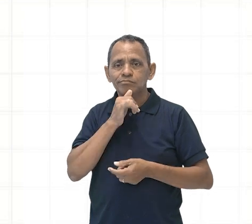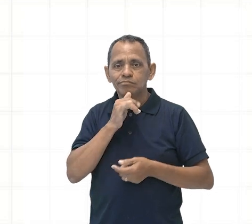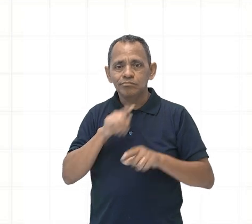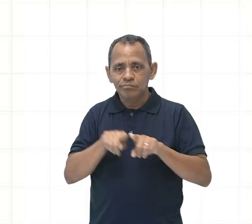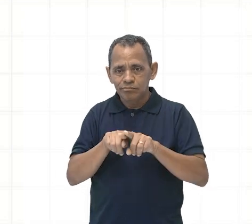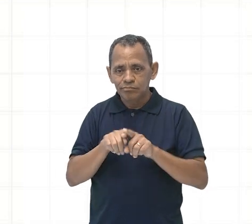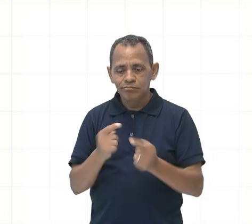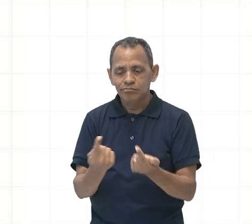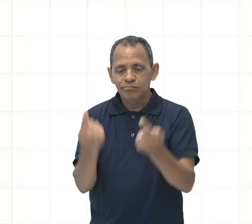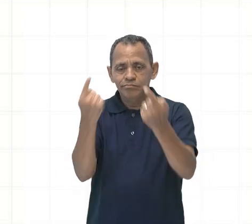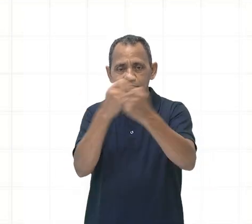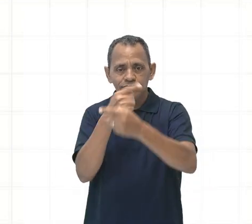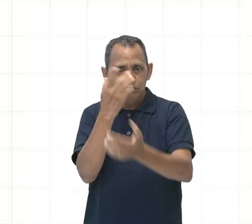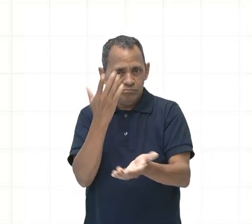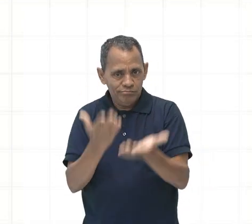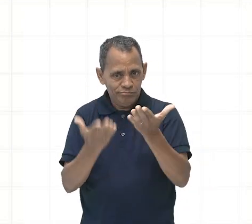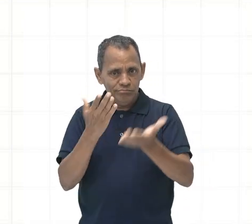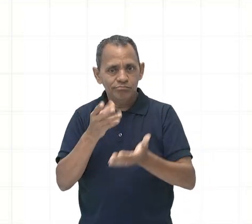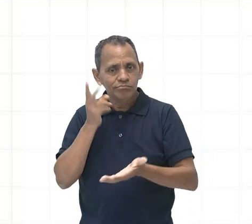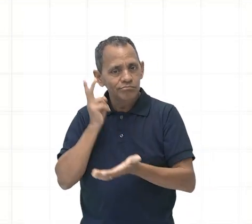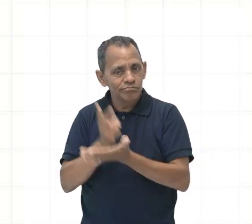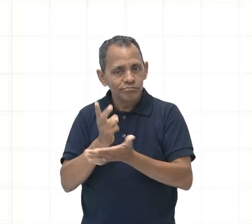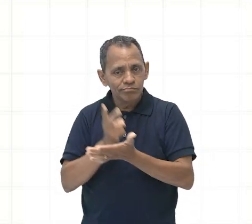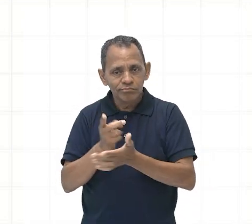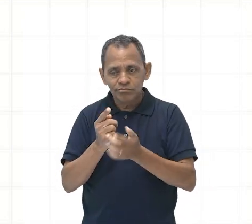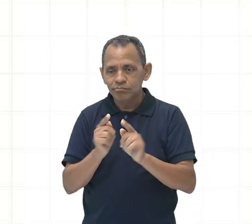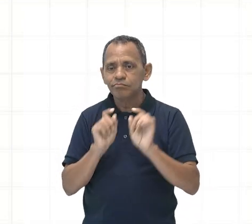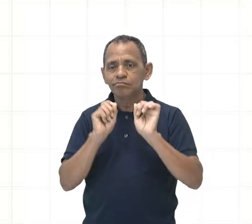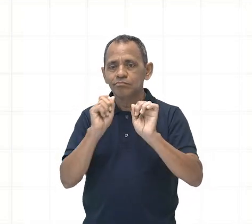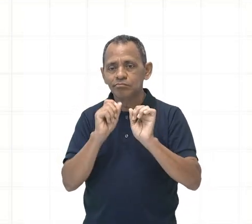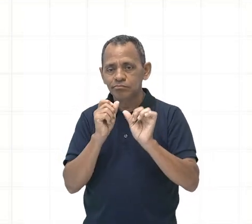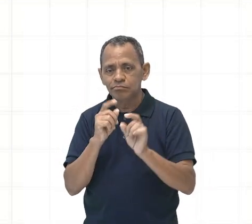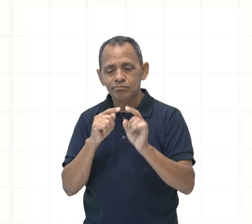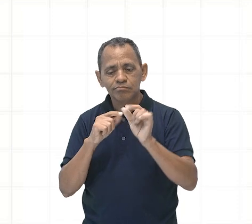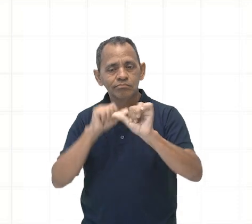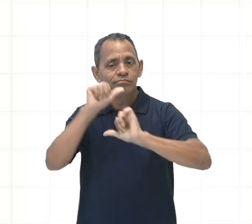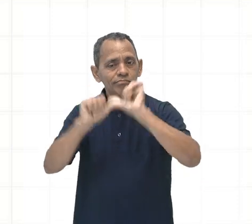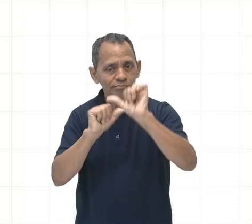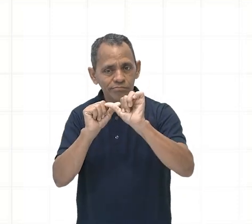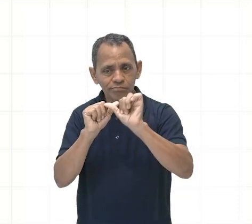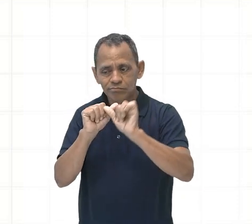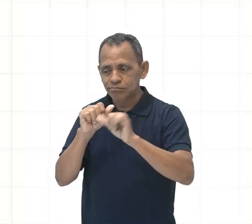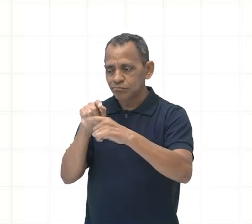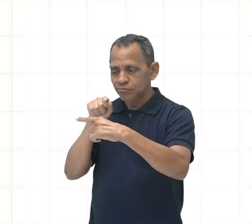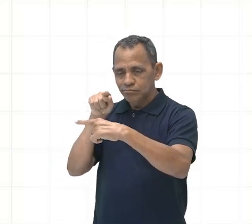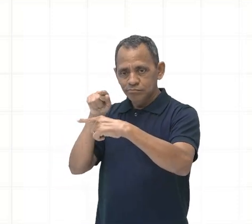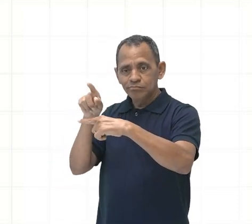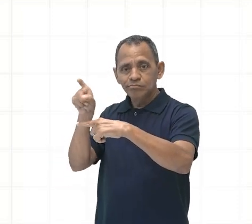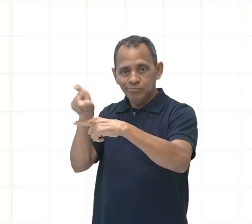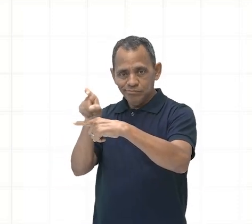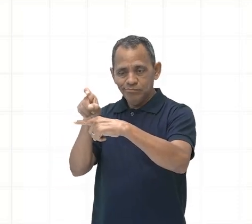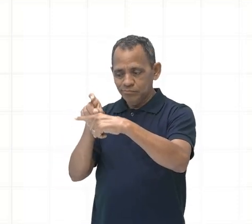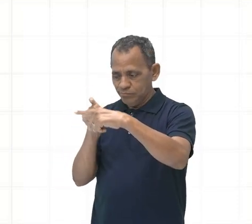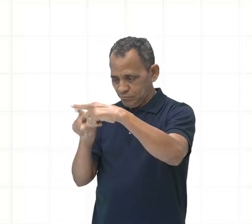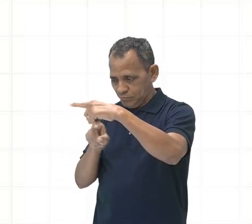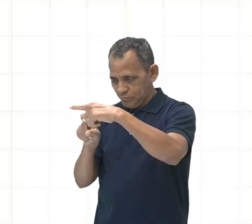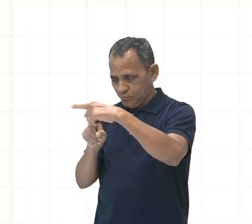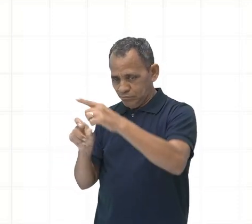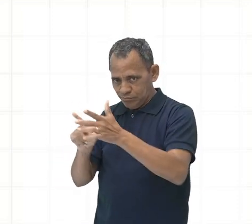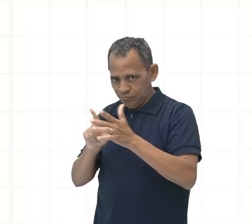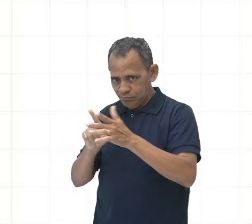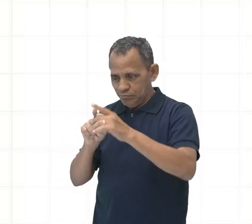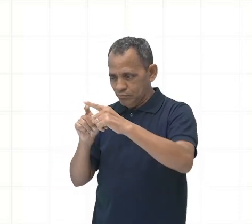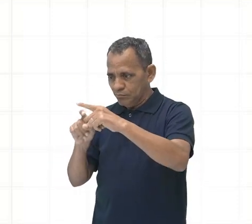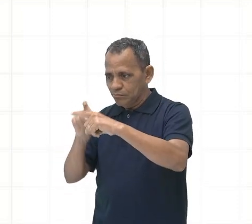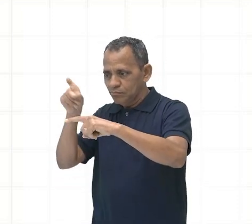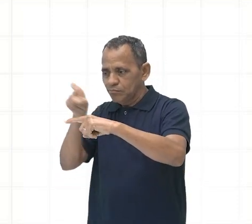inversamente proporcionais, eu sempre vou inverter, né, a razão que tem o x. Professor, posso inverter a